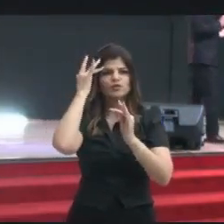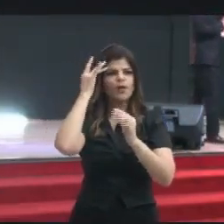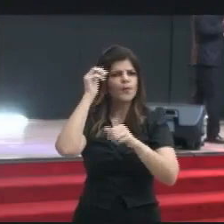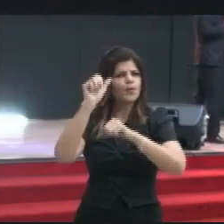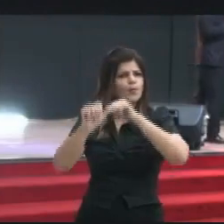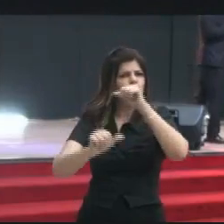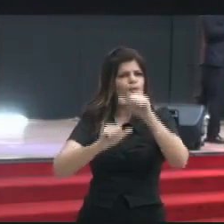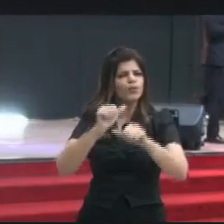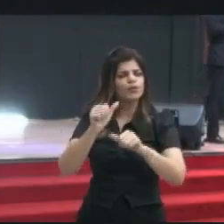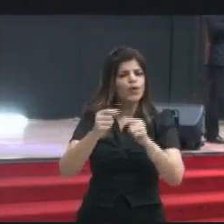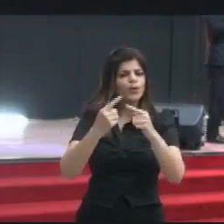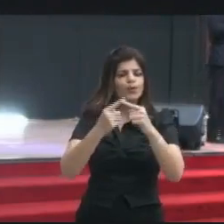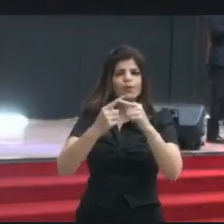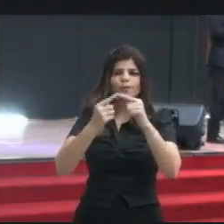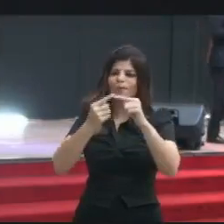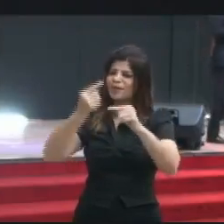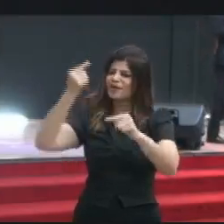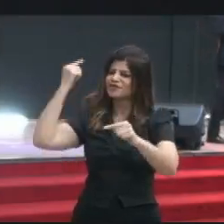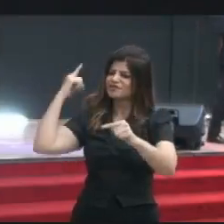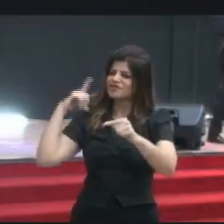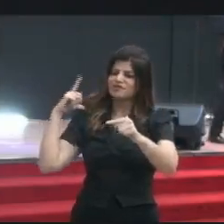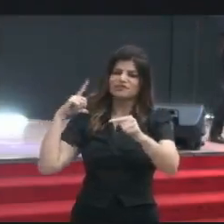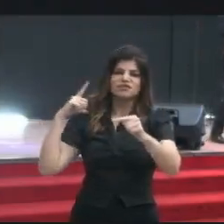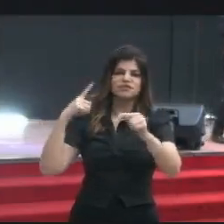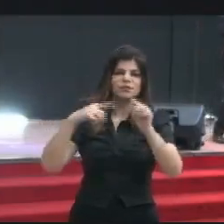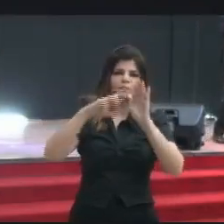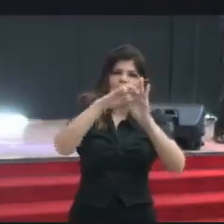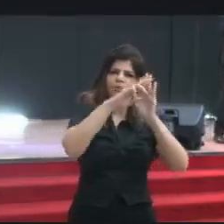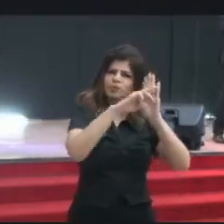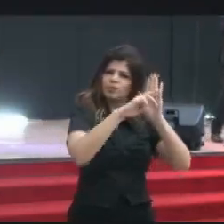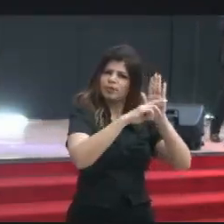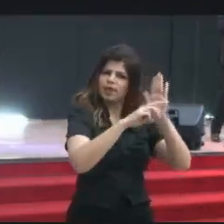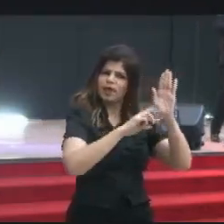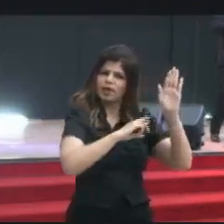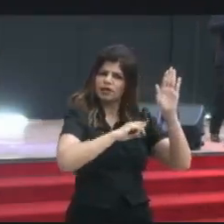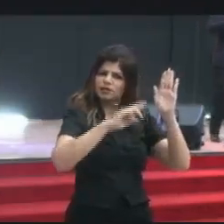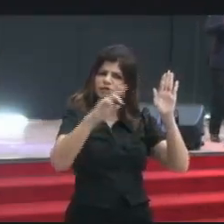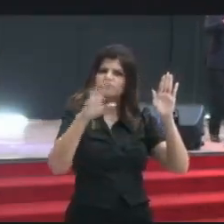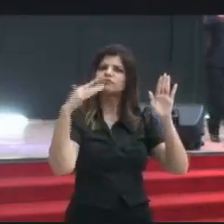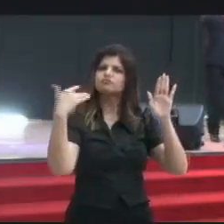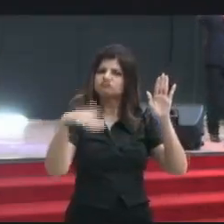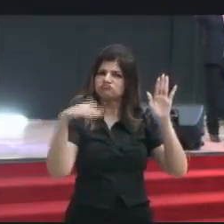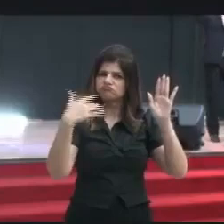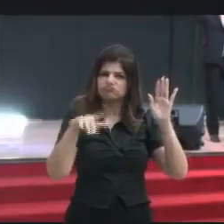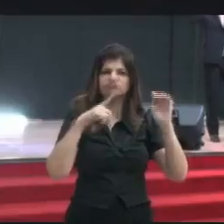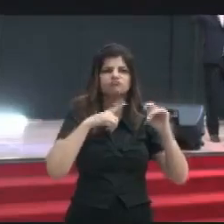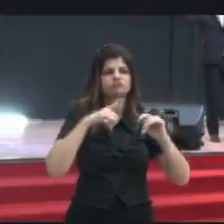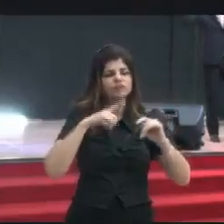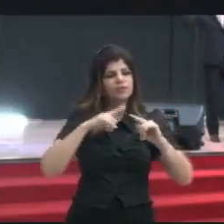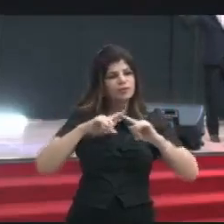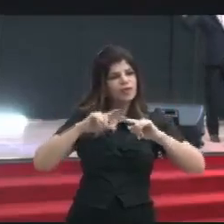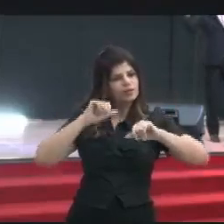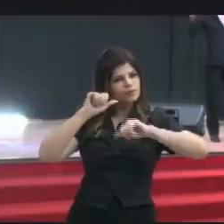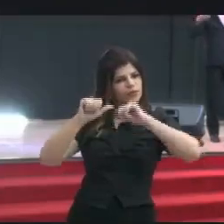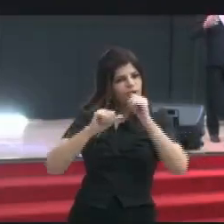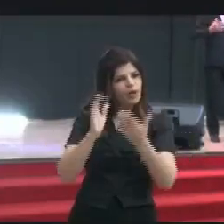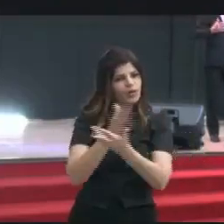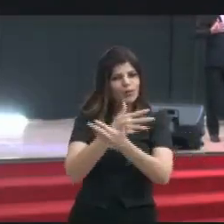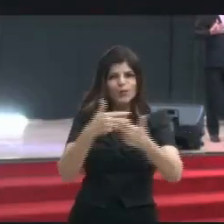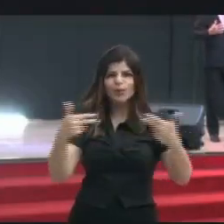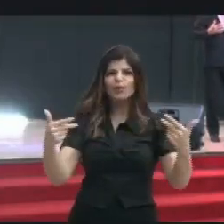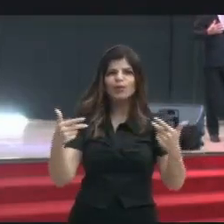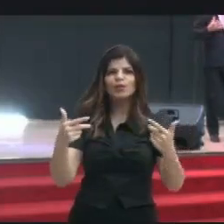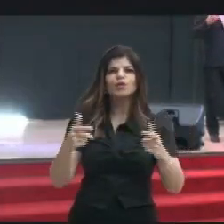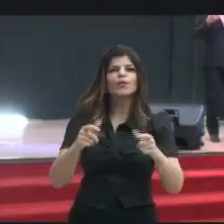aqui uma tradição do judaísmo e multiplicando os locais de